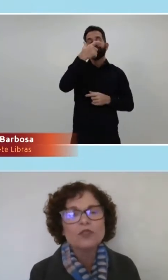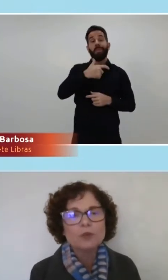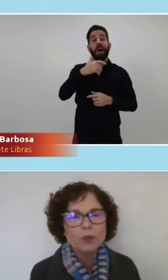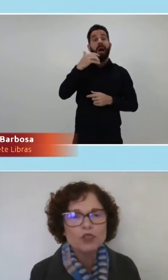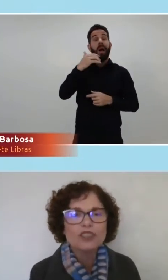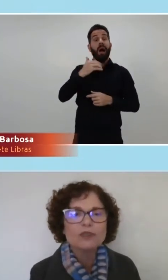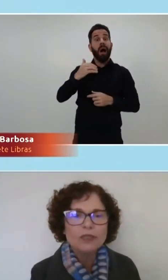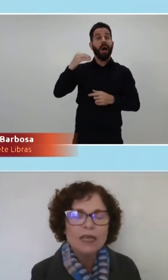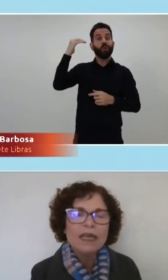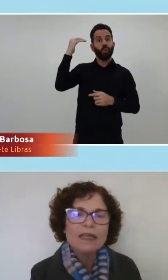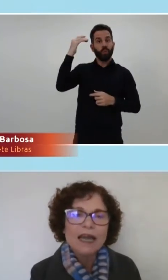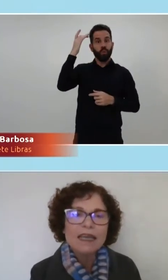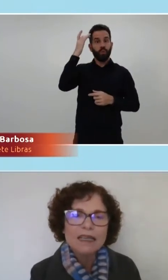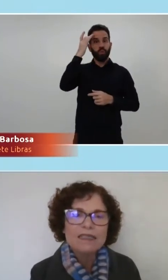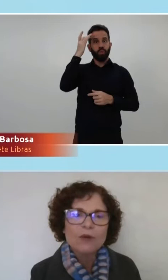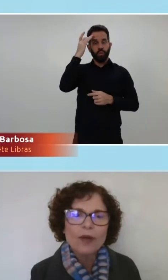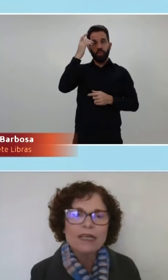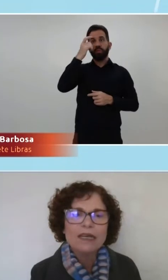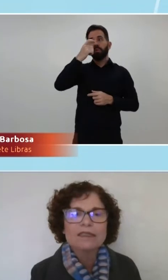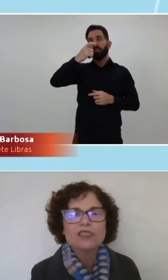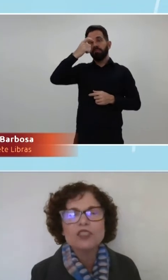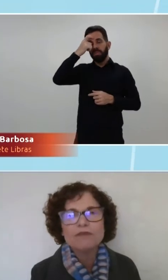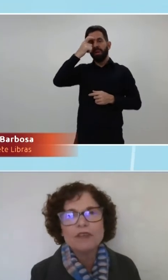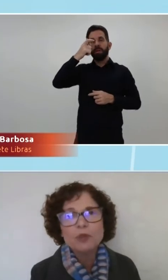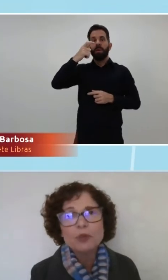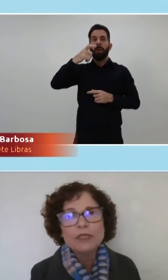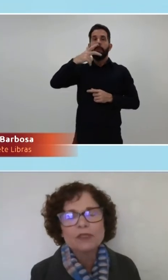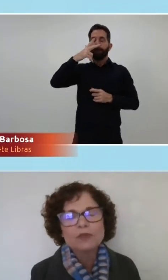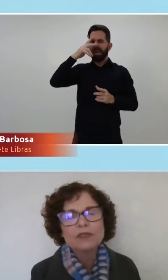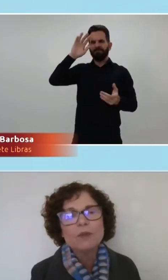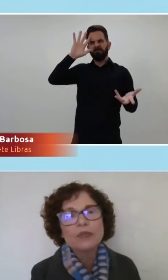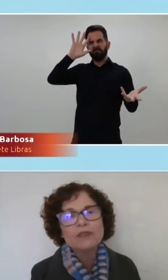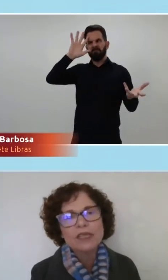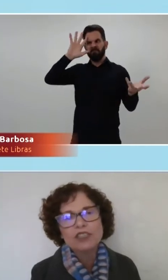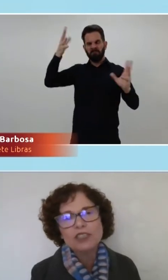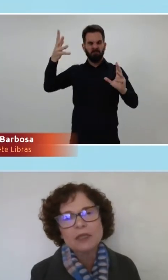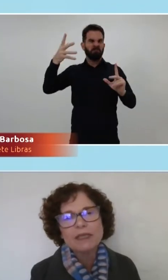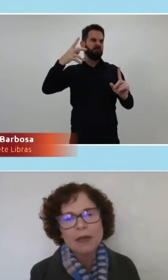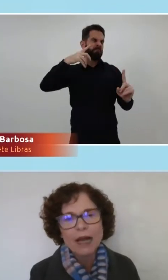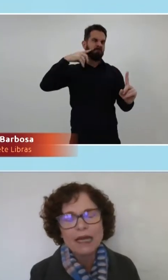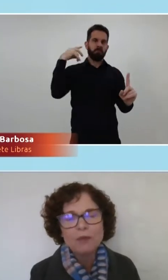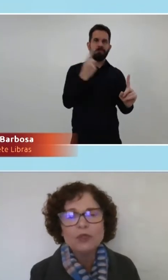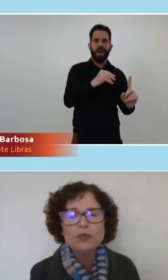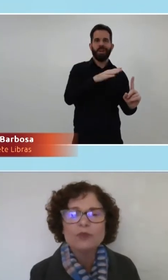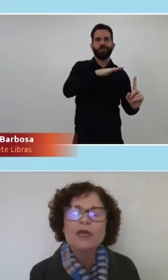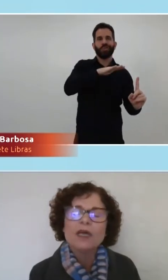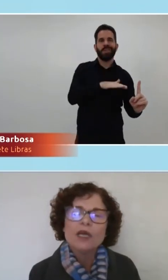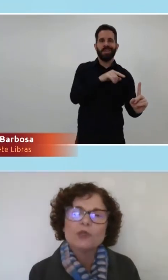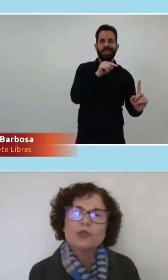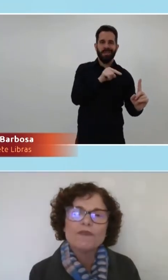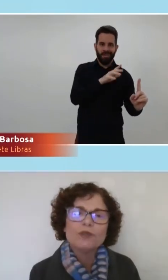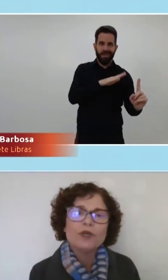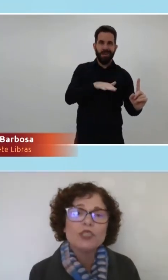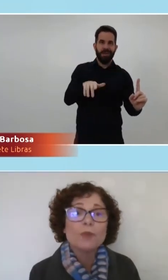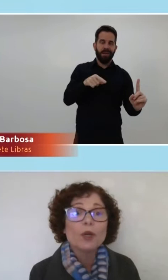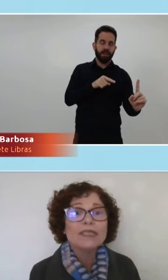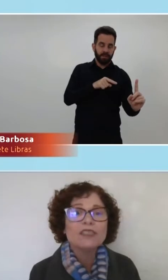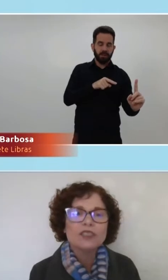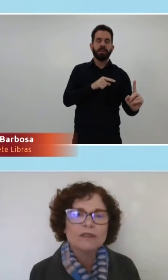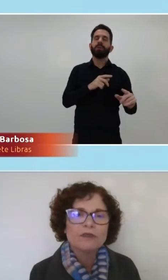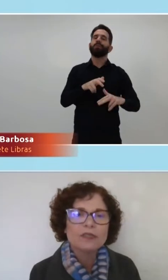estourando, explodindo na relação com a criança. A gente vê muito isso. Então, por isso que a gente também trabalha muito nos